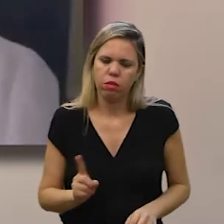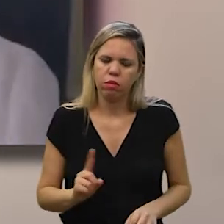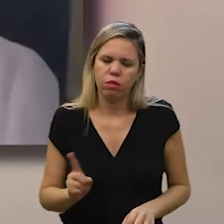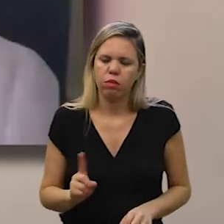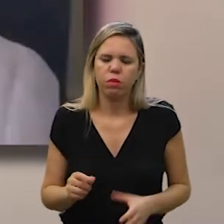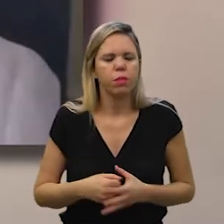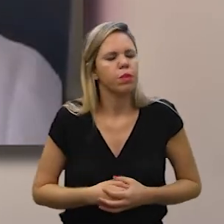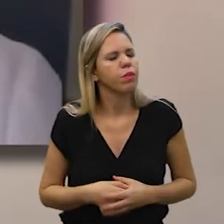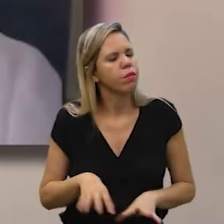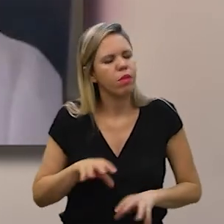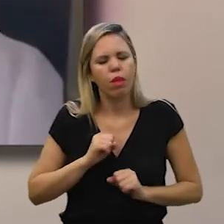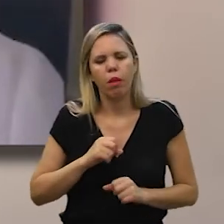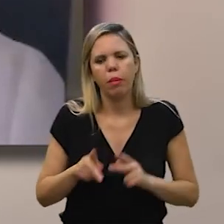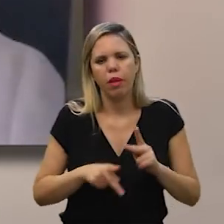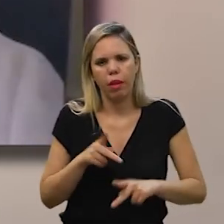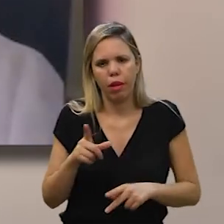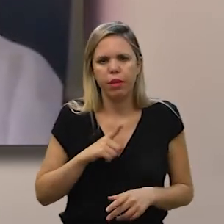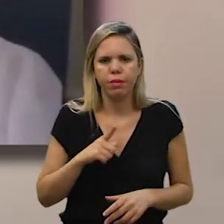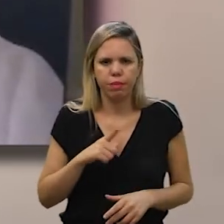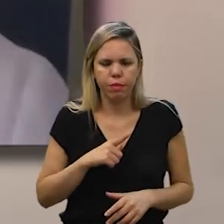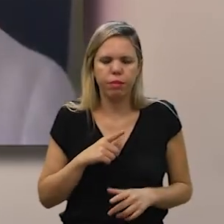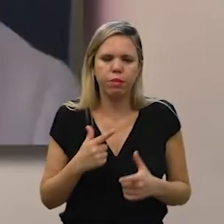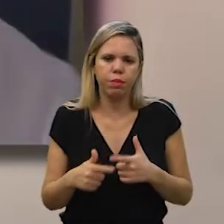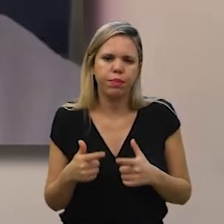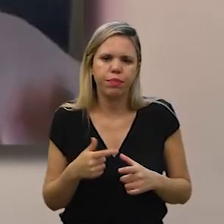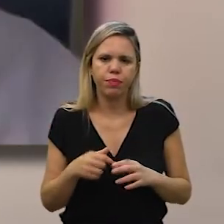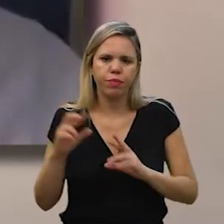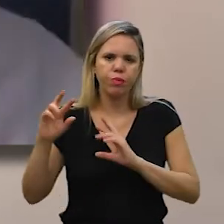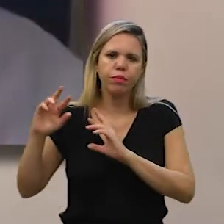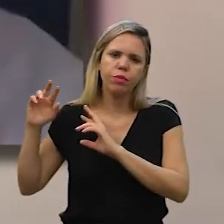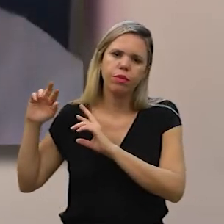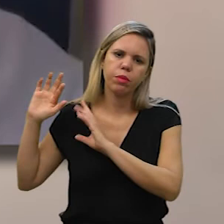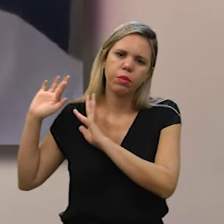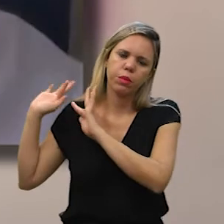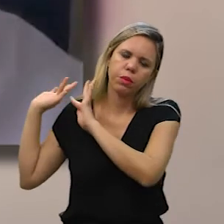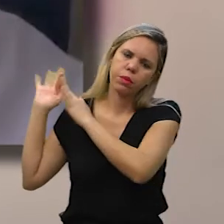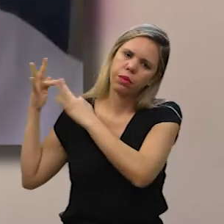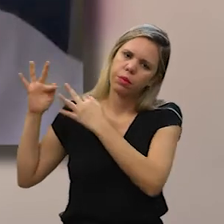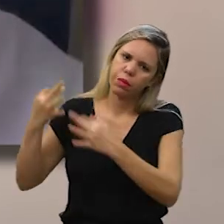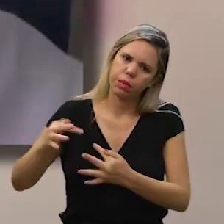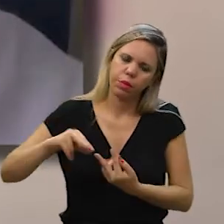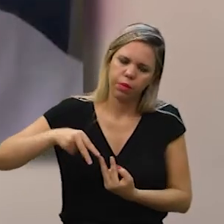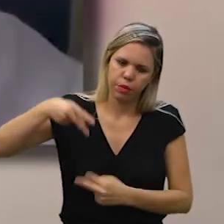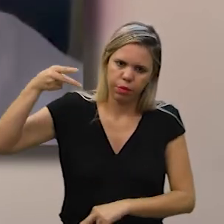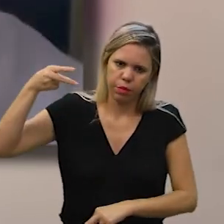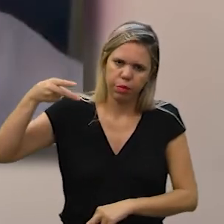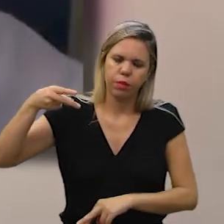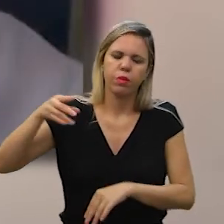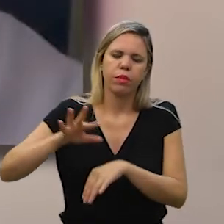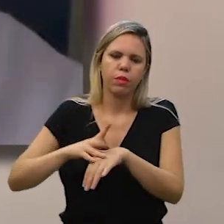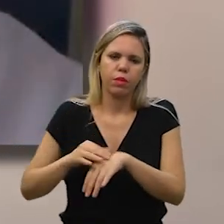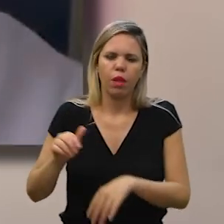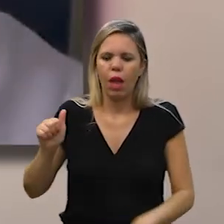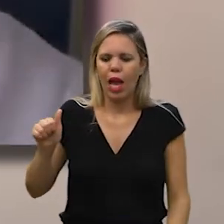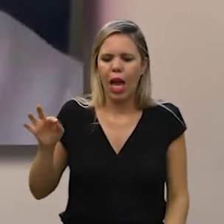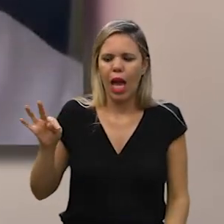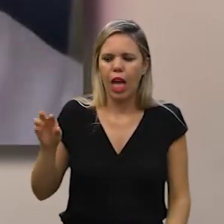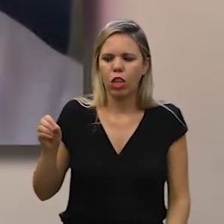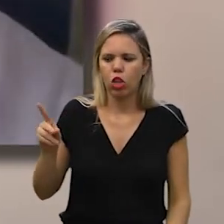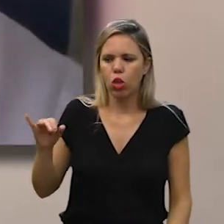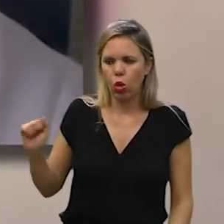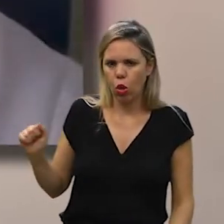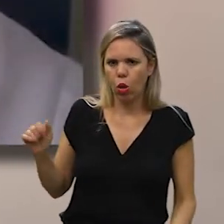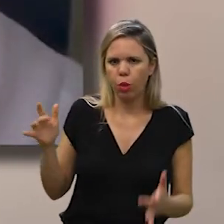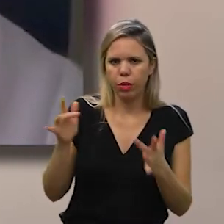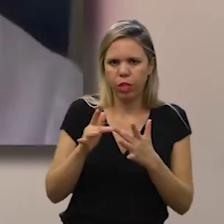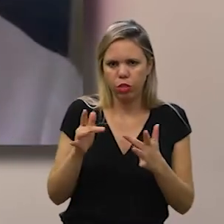são infecciosas. Mas existe uma característica genética que a gente já conversou da dermatite atópica, né? A